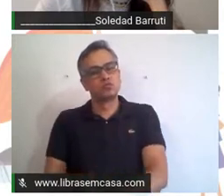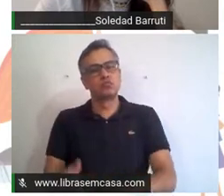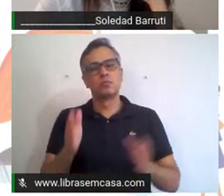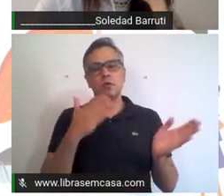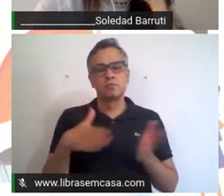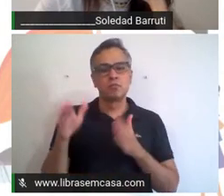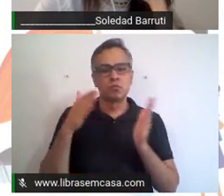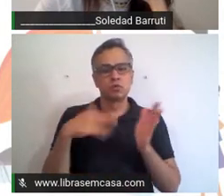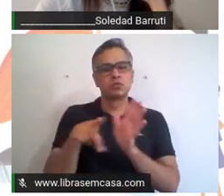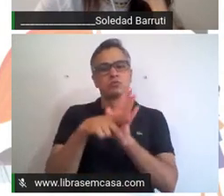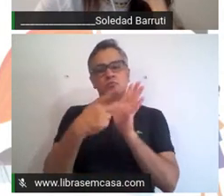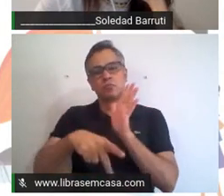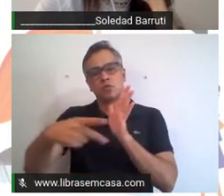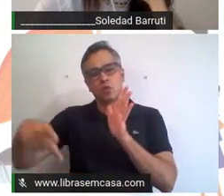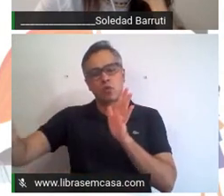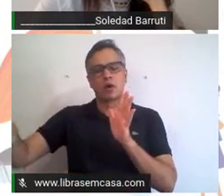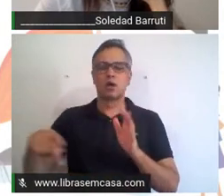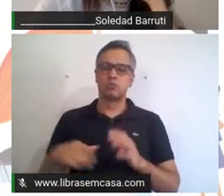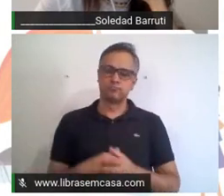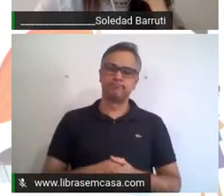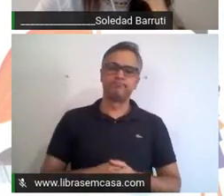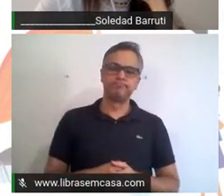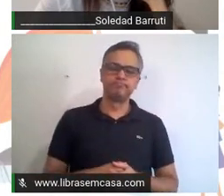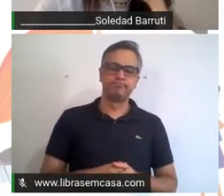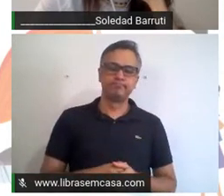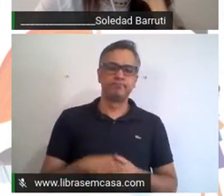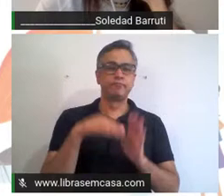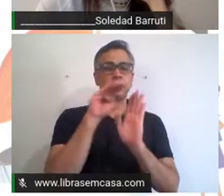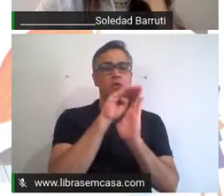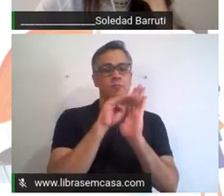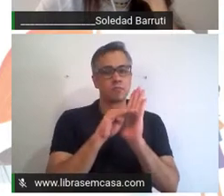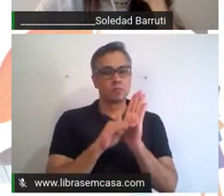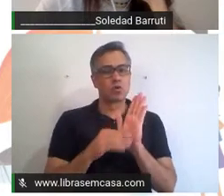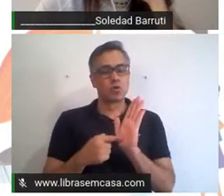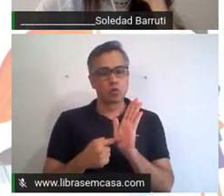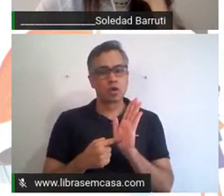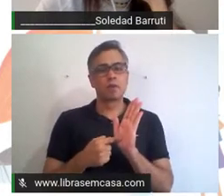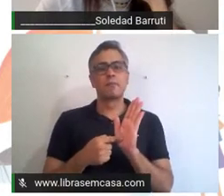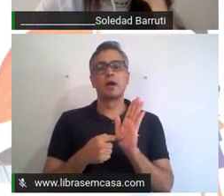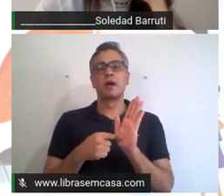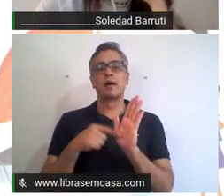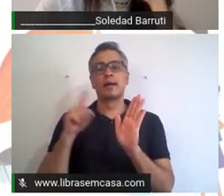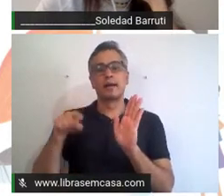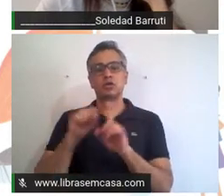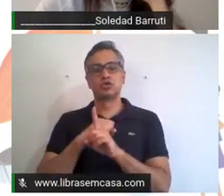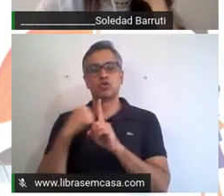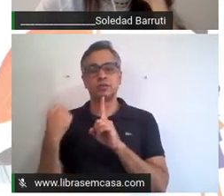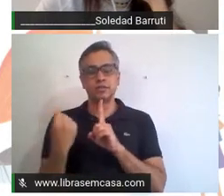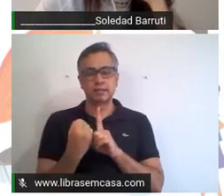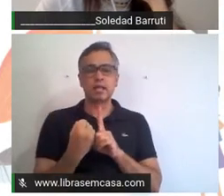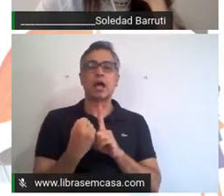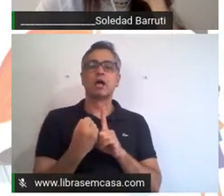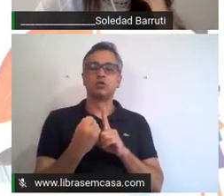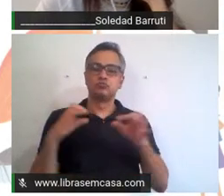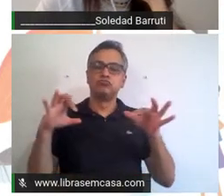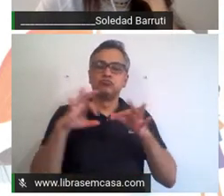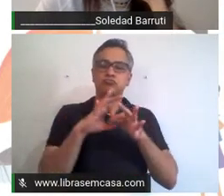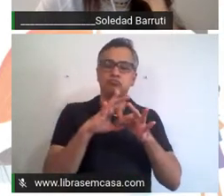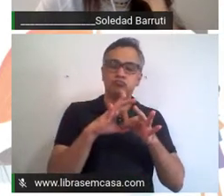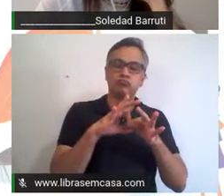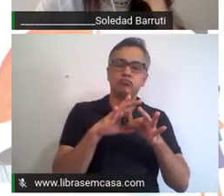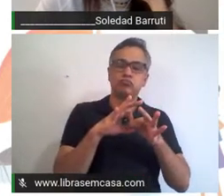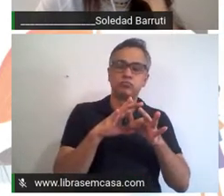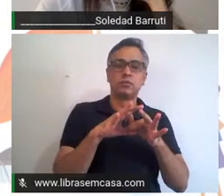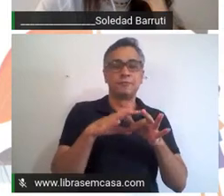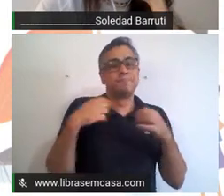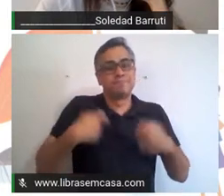local, etc., né? E ele é um programa que ele é muito sustentado pela sociedade, né? A população, até porque